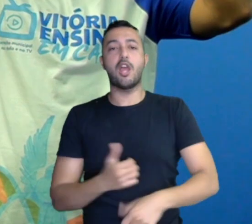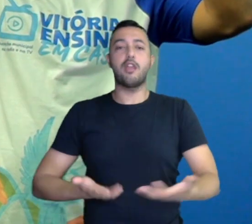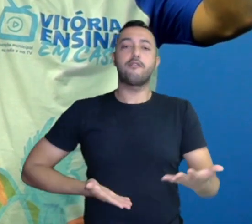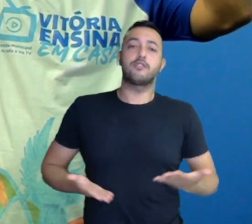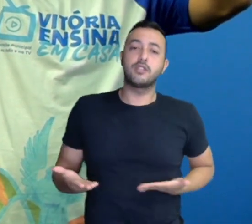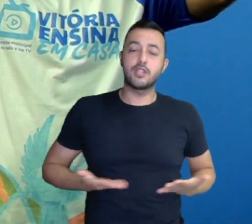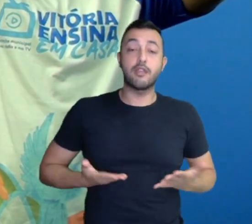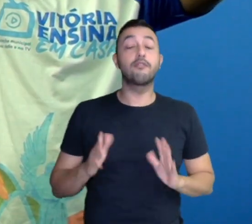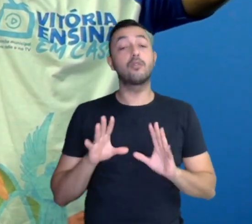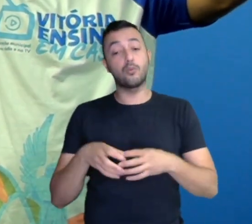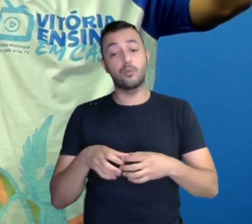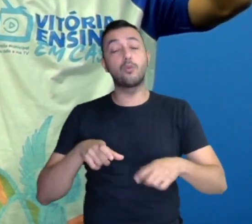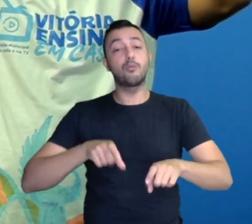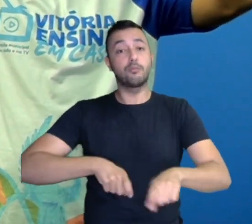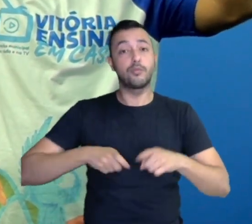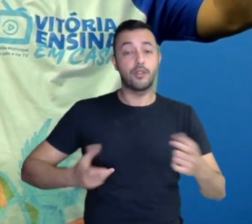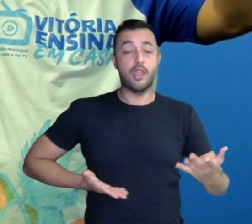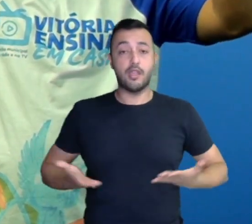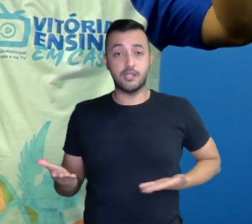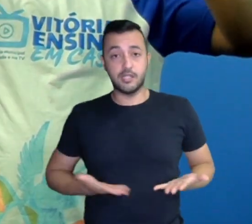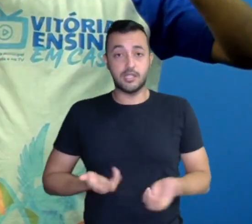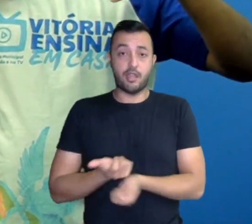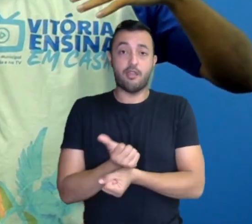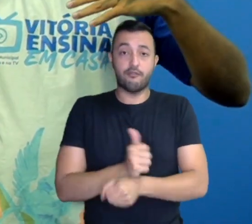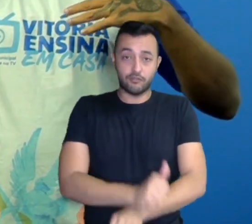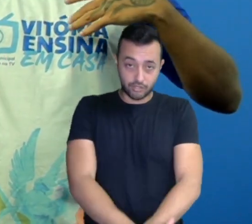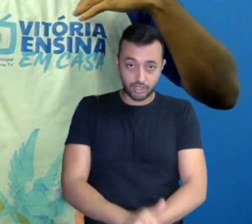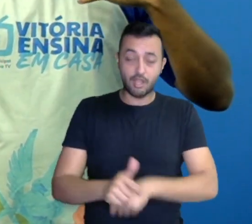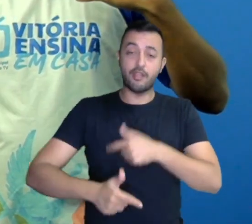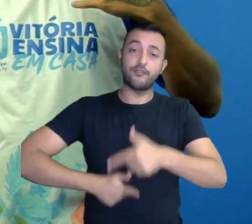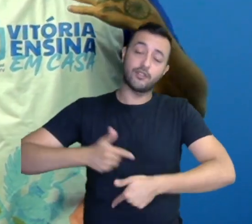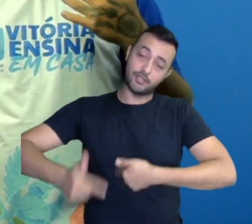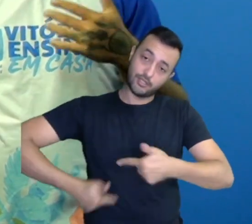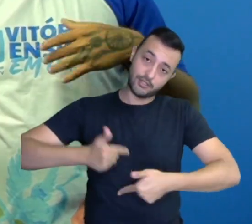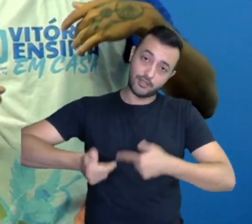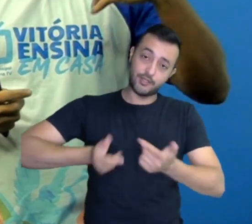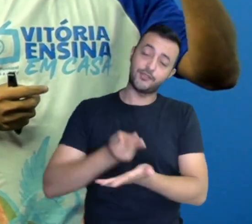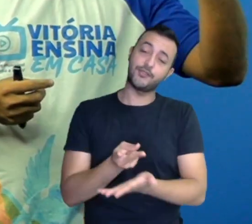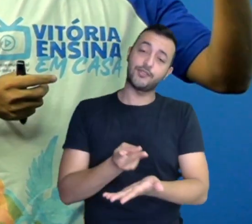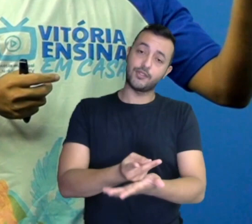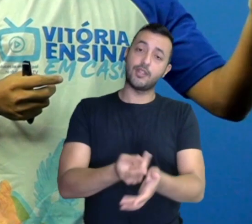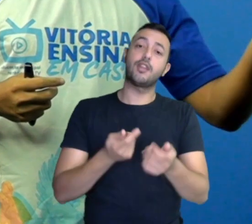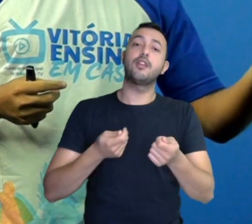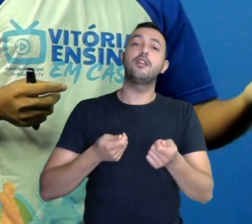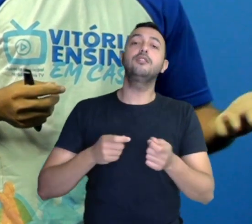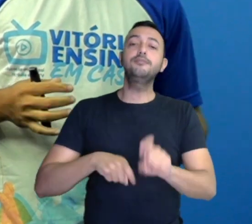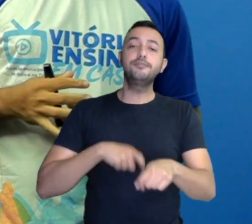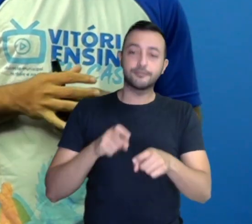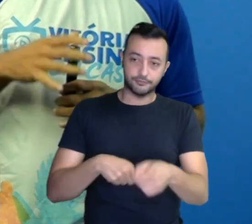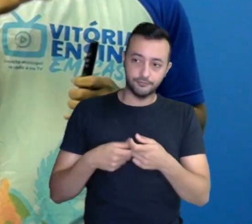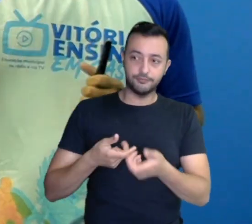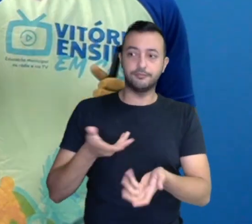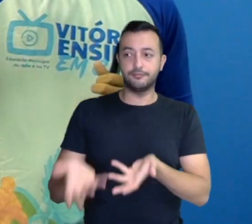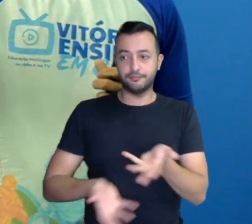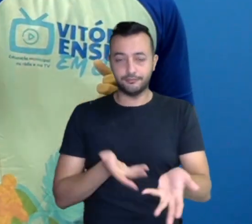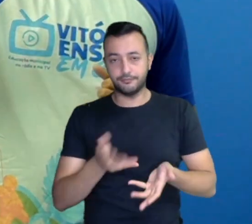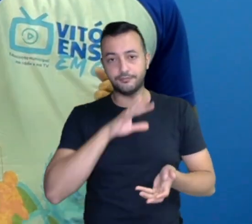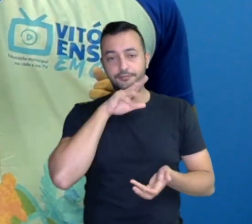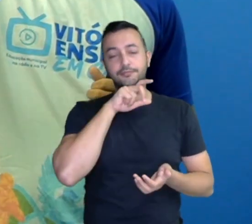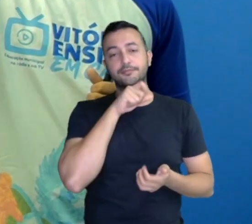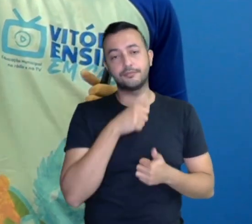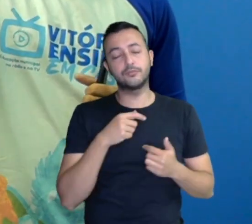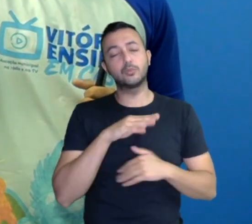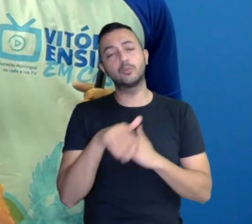esses camponeses, esses servos, esses escravos, eles trabalham geralmente na agricultura, na domesticação de animais, e tudo que